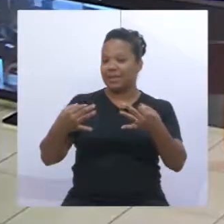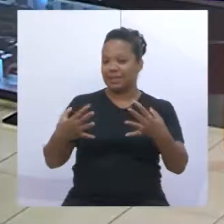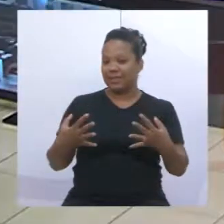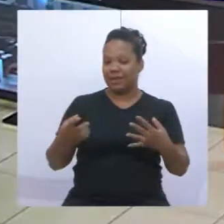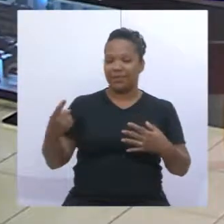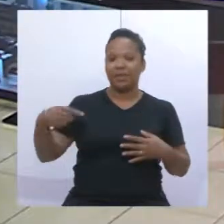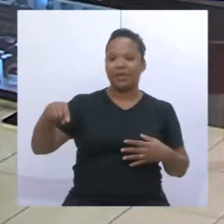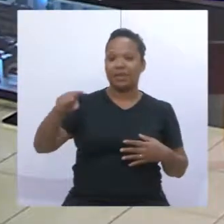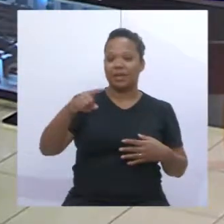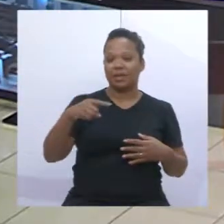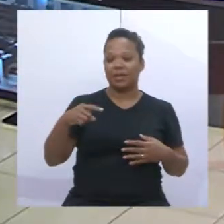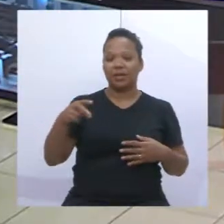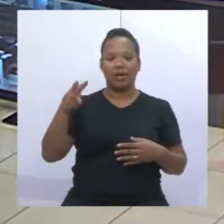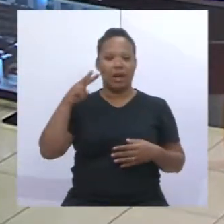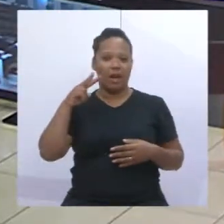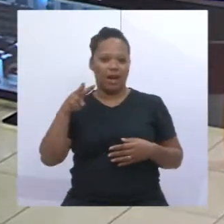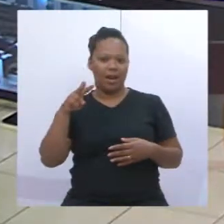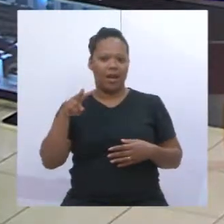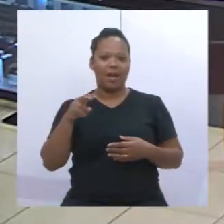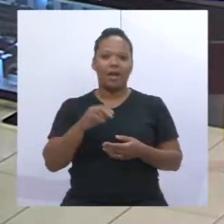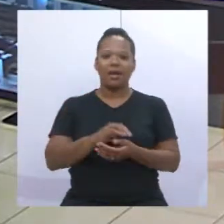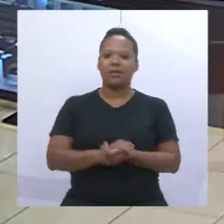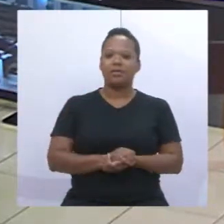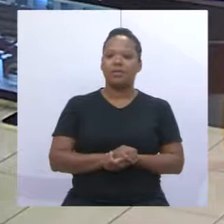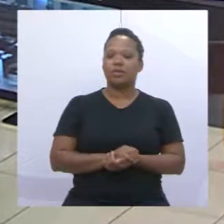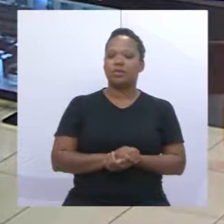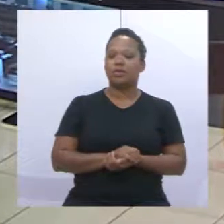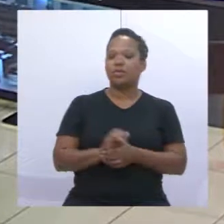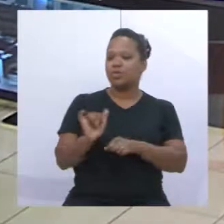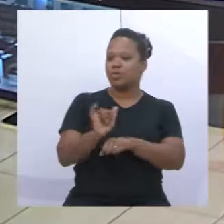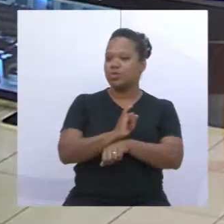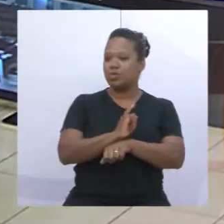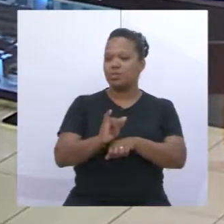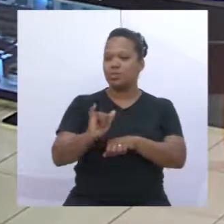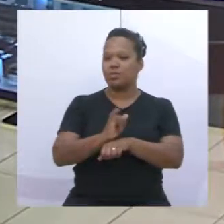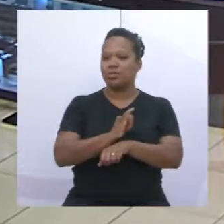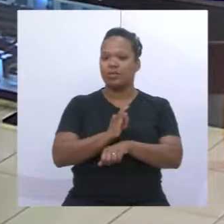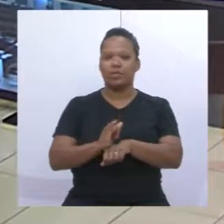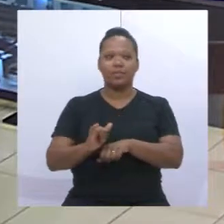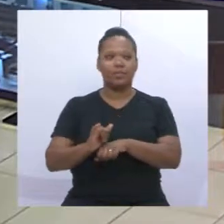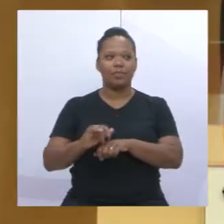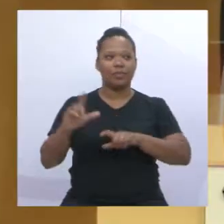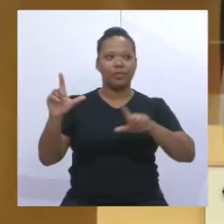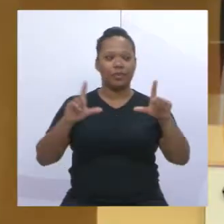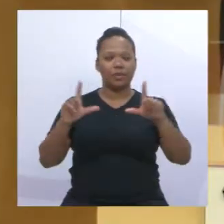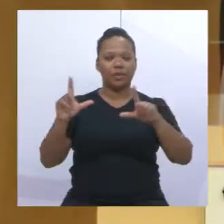explicar para a população aqui que está nos assistindo pelo YouTube, pela TV Câmara, as